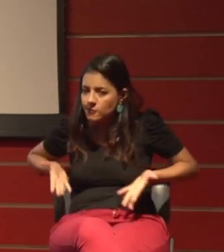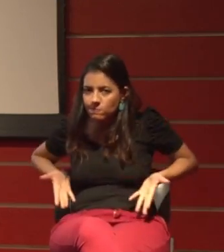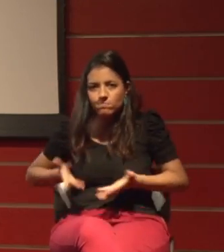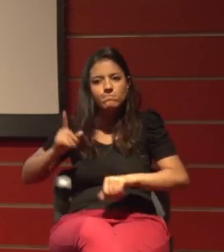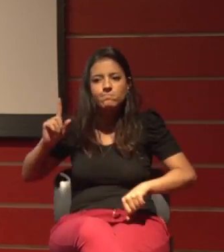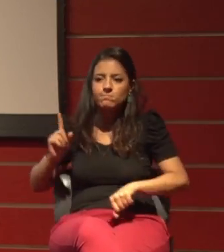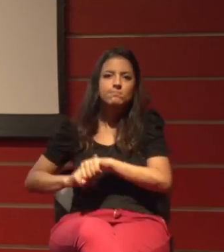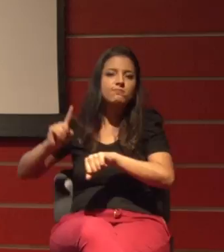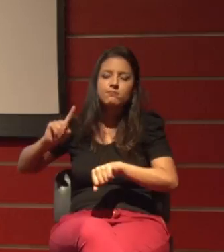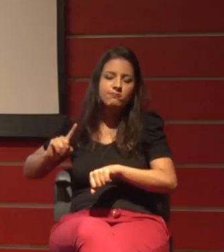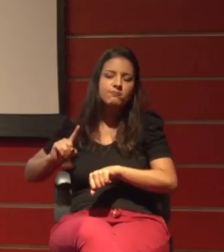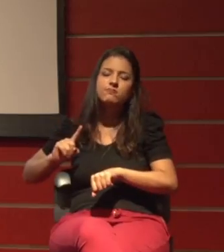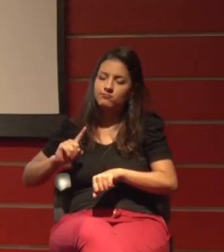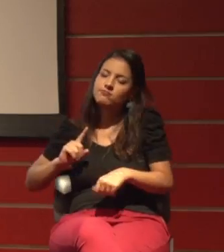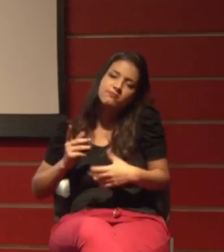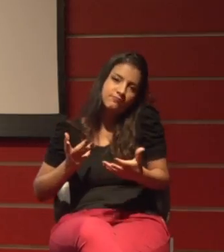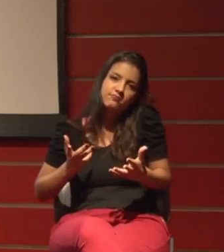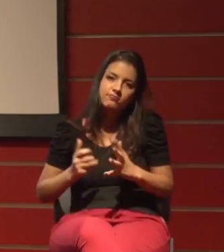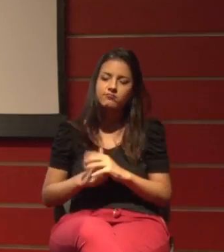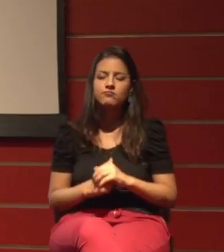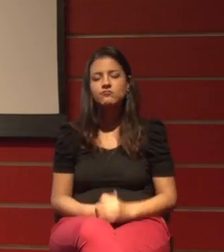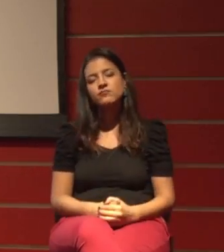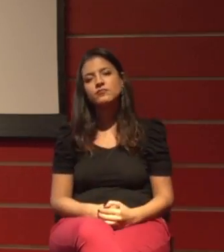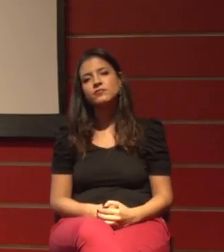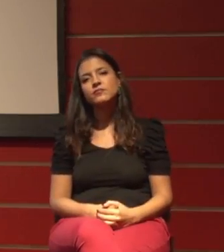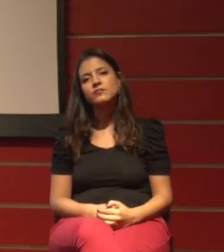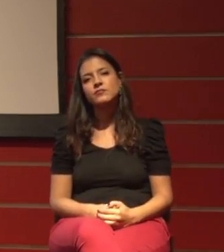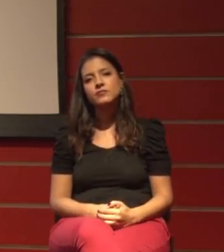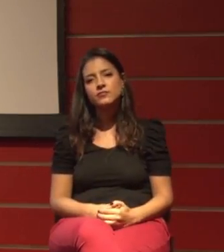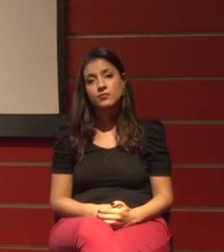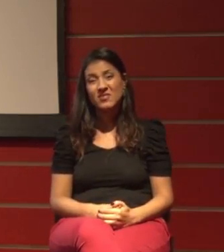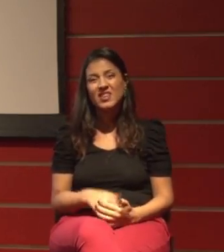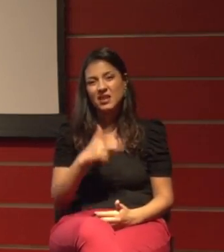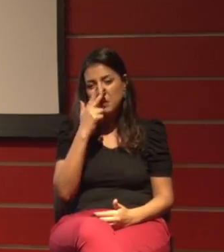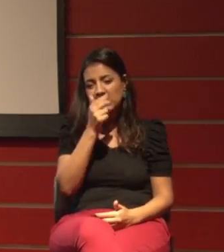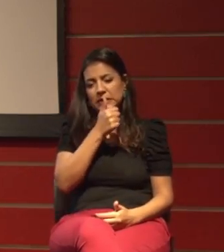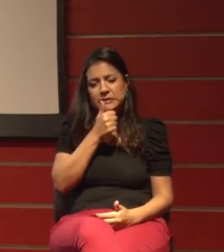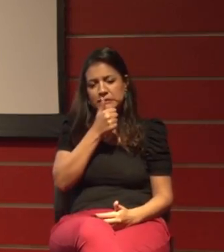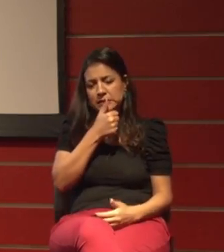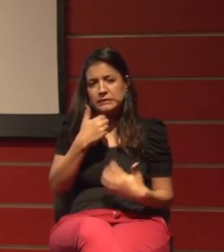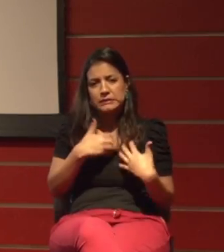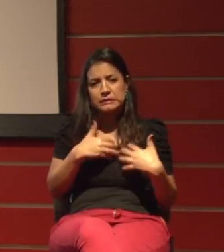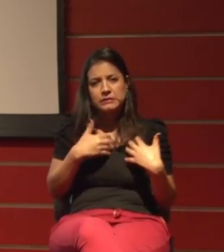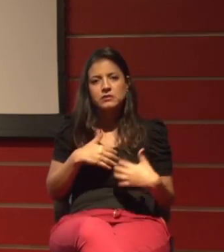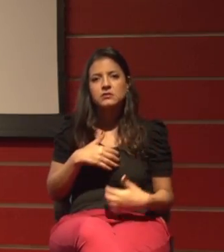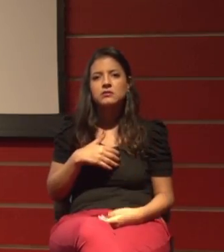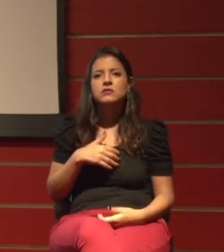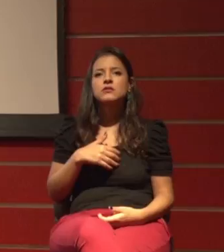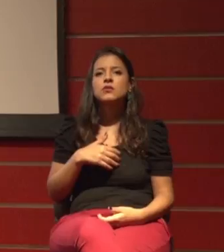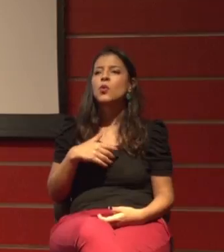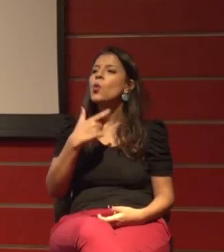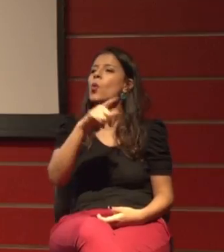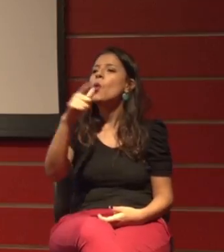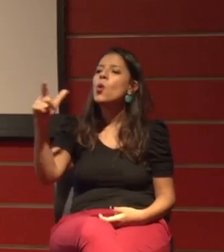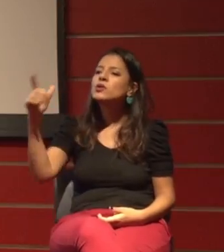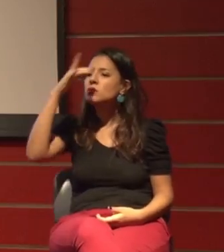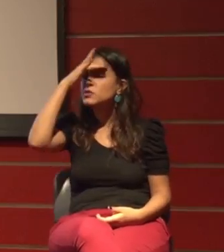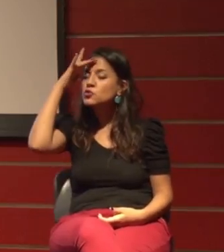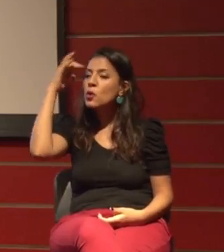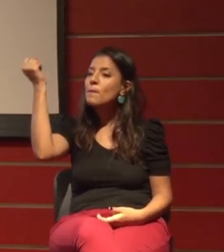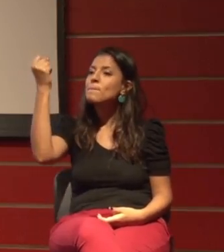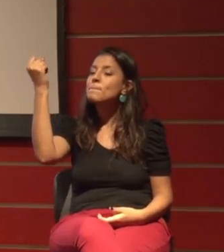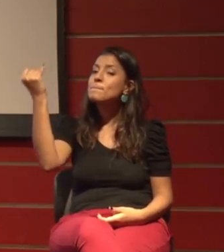imediato né Eh indo pro sacrifício colocar os outros em primeiro lugar né